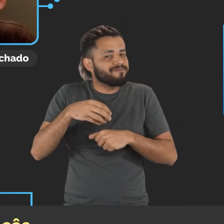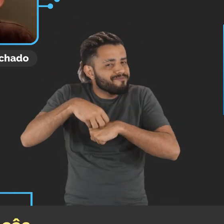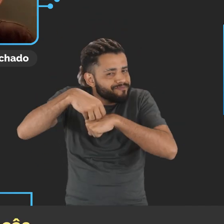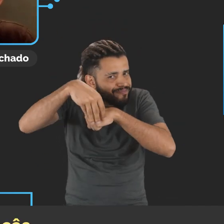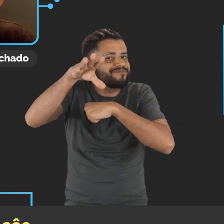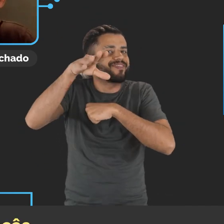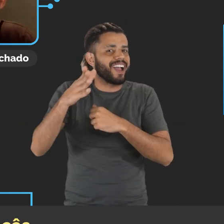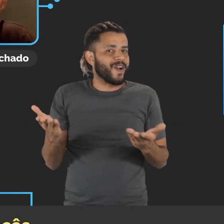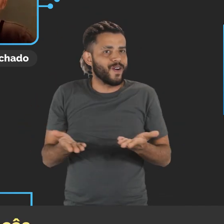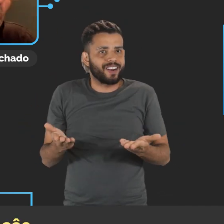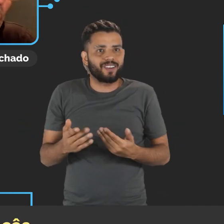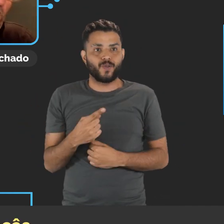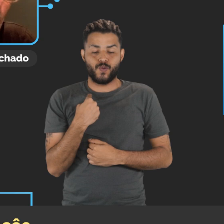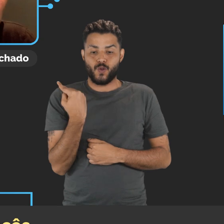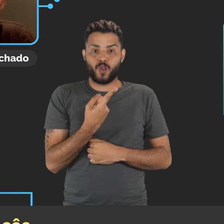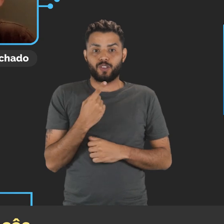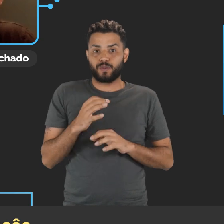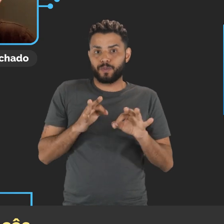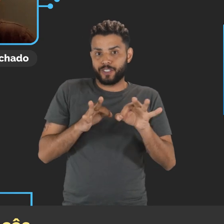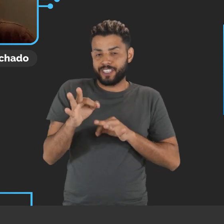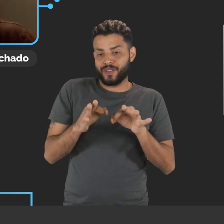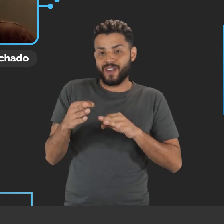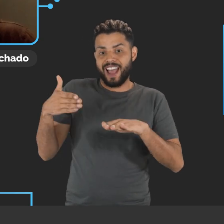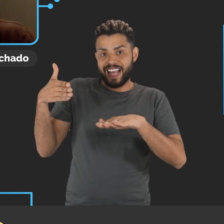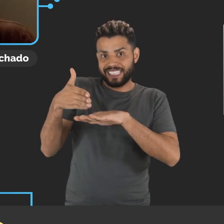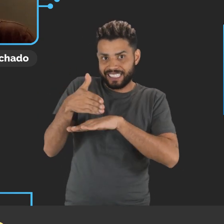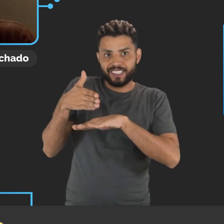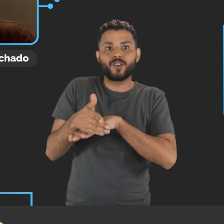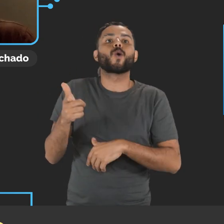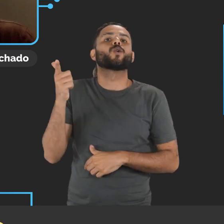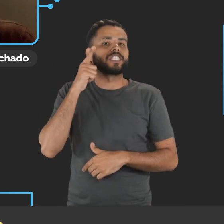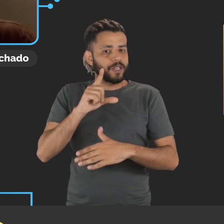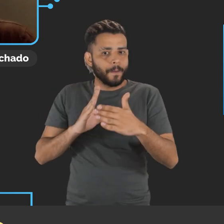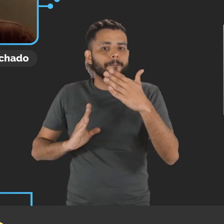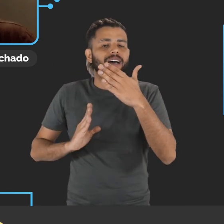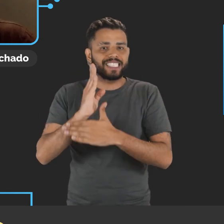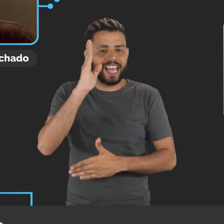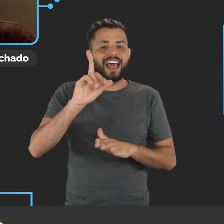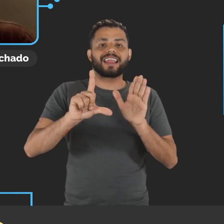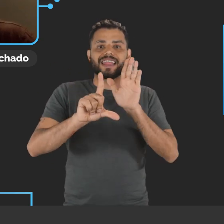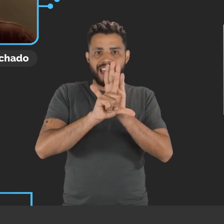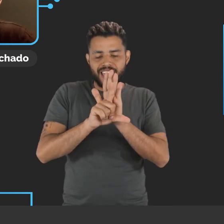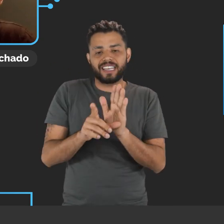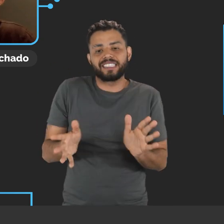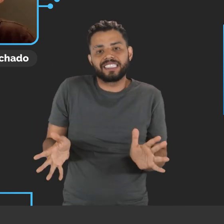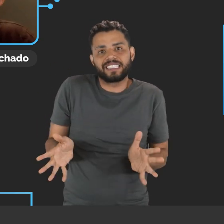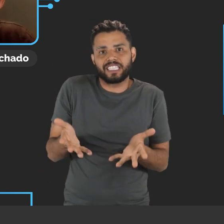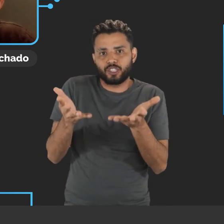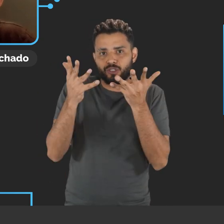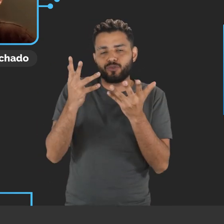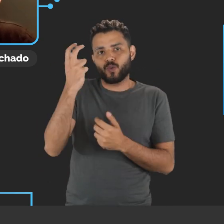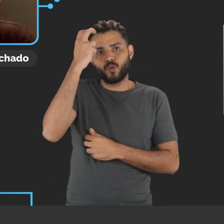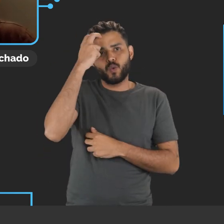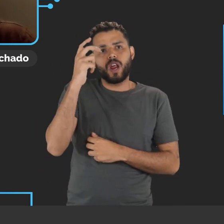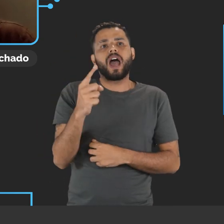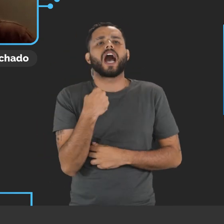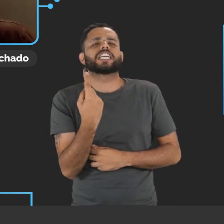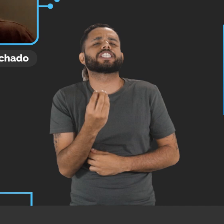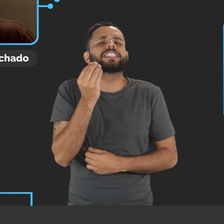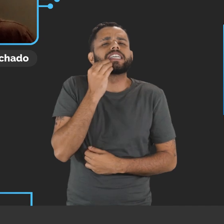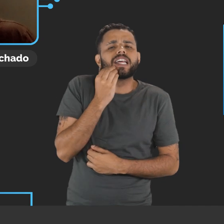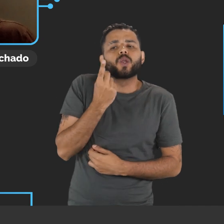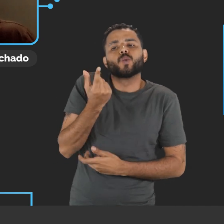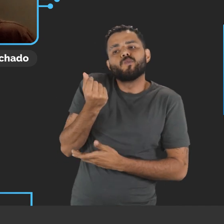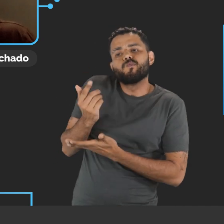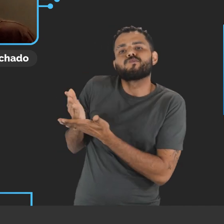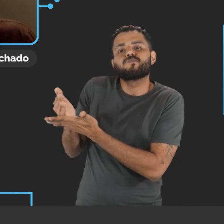quase primeira mão para vocês que o nosso programa Acessar foi contemplado na Lei de Incentivo à Cultura. A gente está em fase de captação de recursos